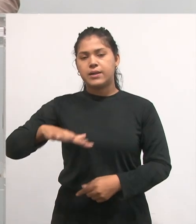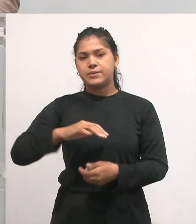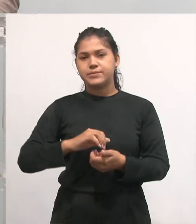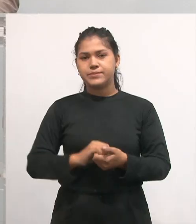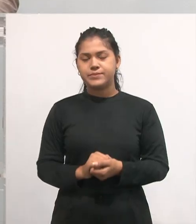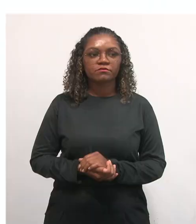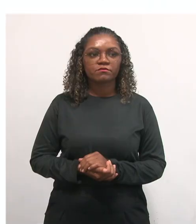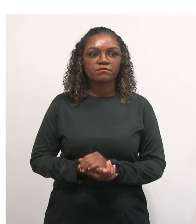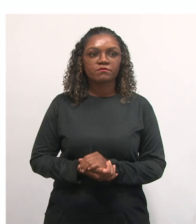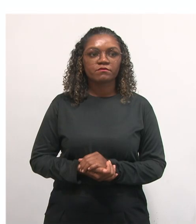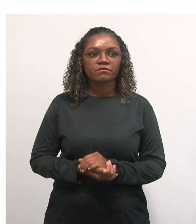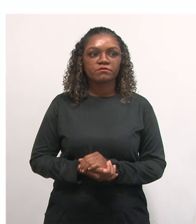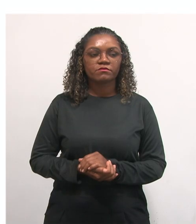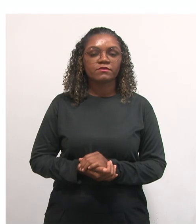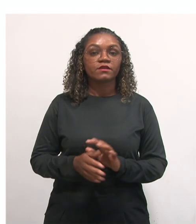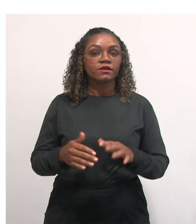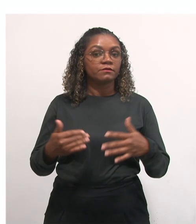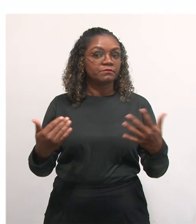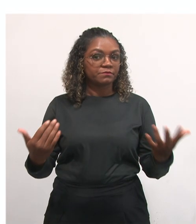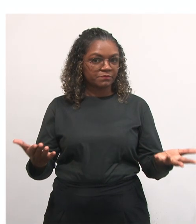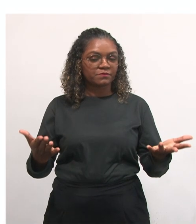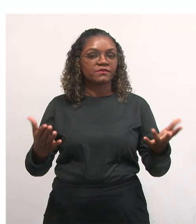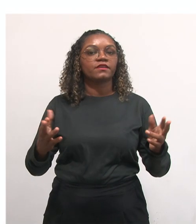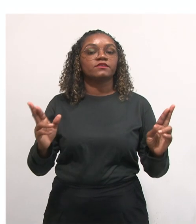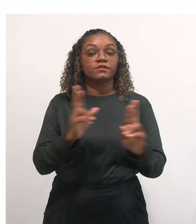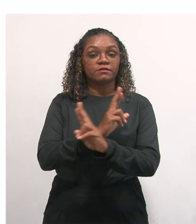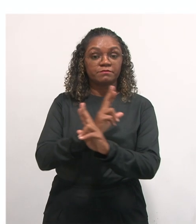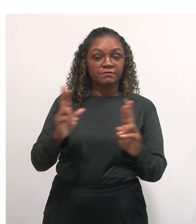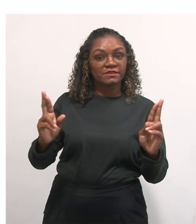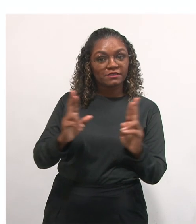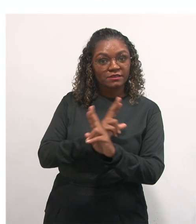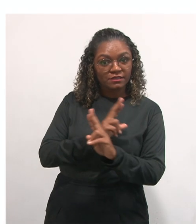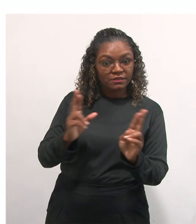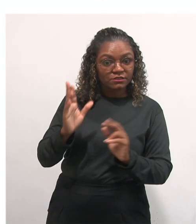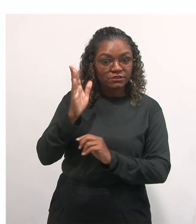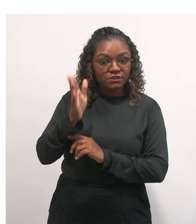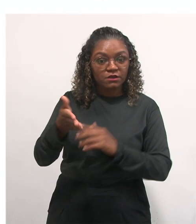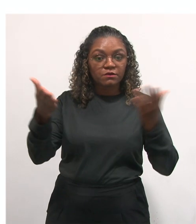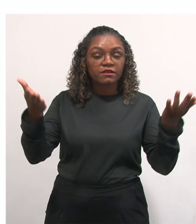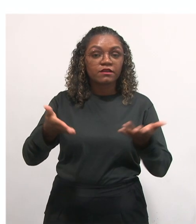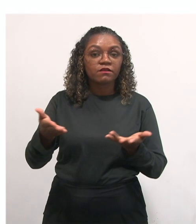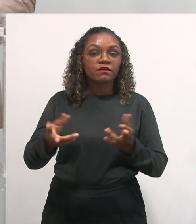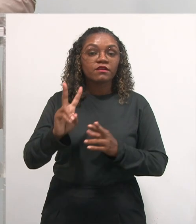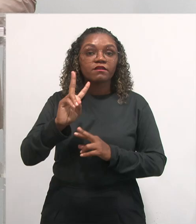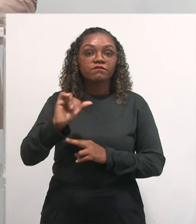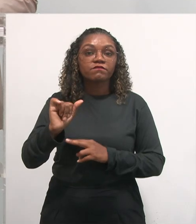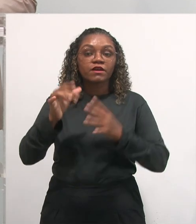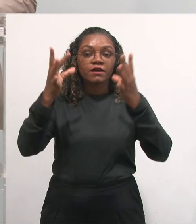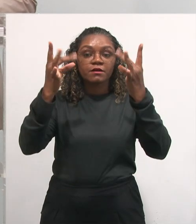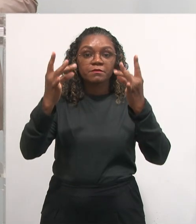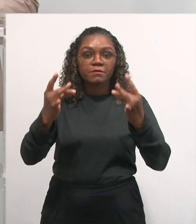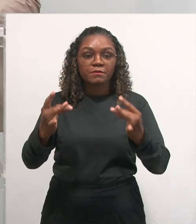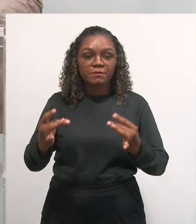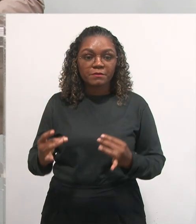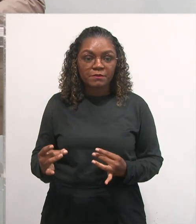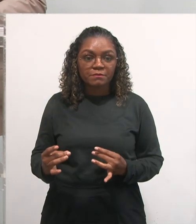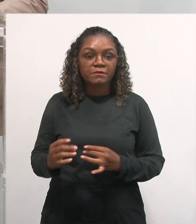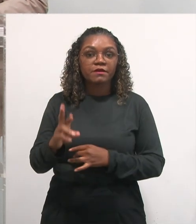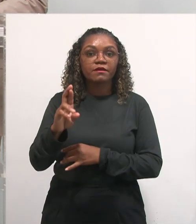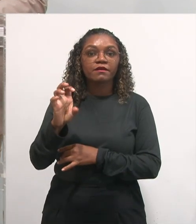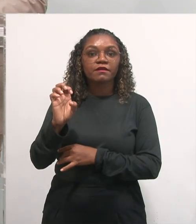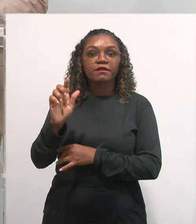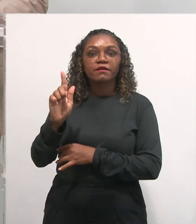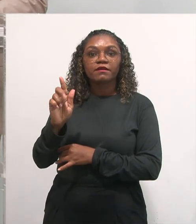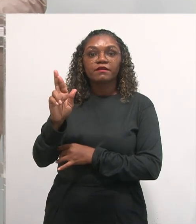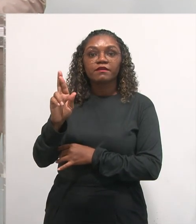Beleza? Muito bem. Feita a correlação de Pearson, agora a gente vai definir então a nossa regressão linear. A